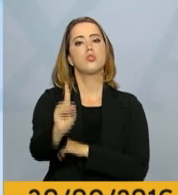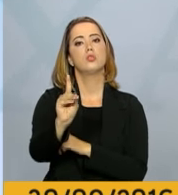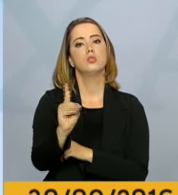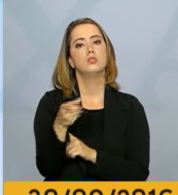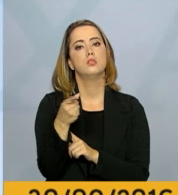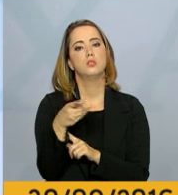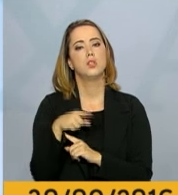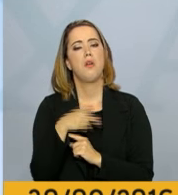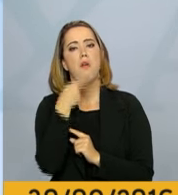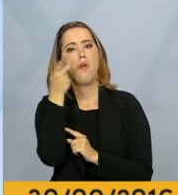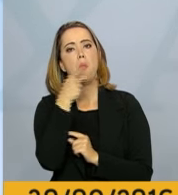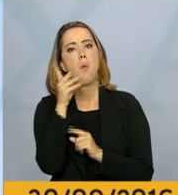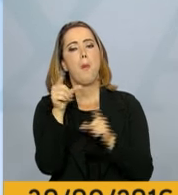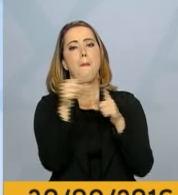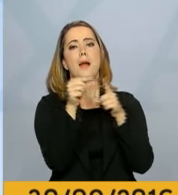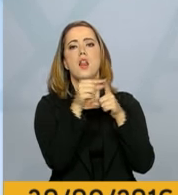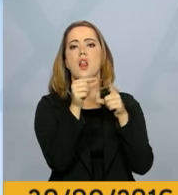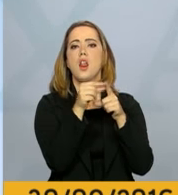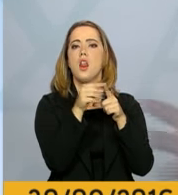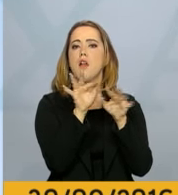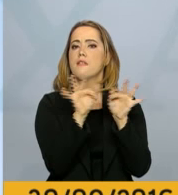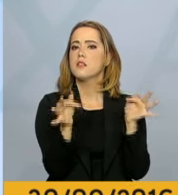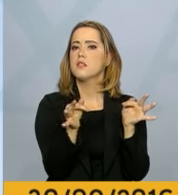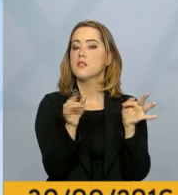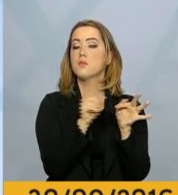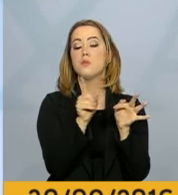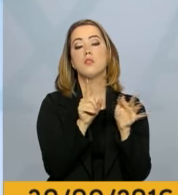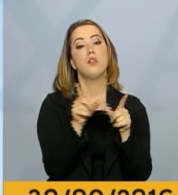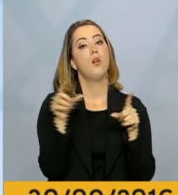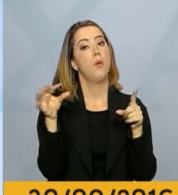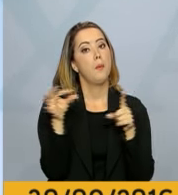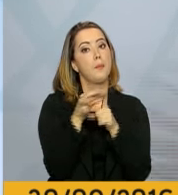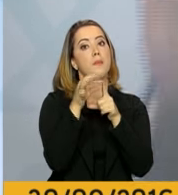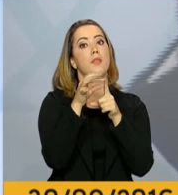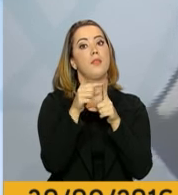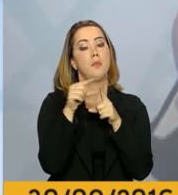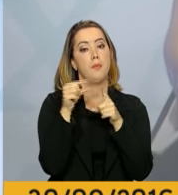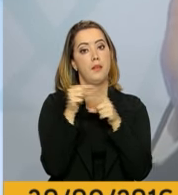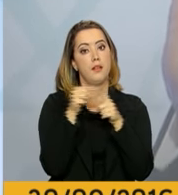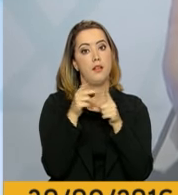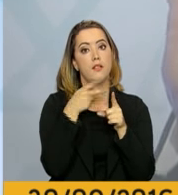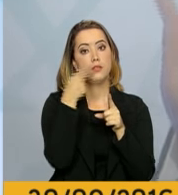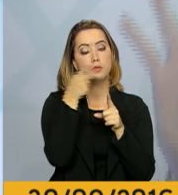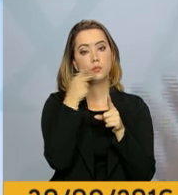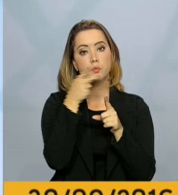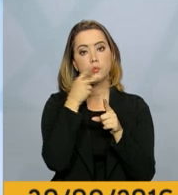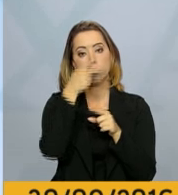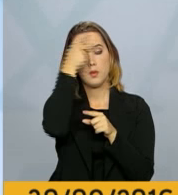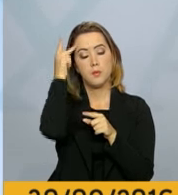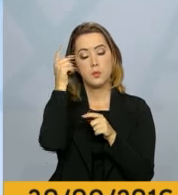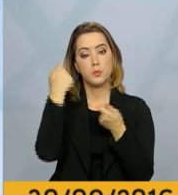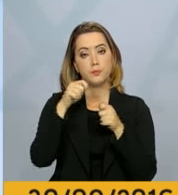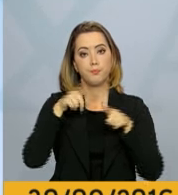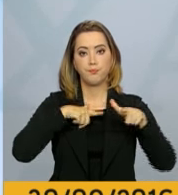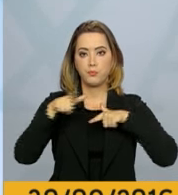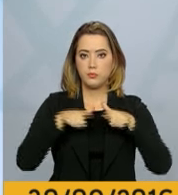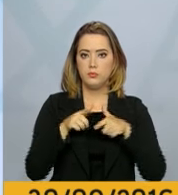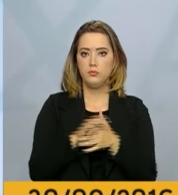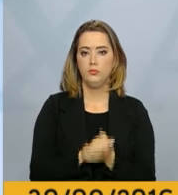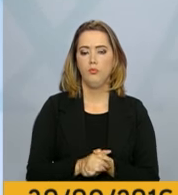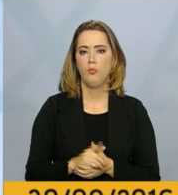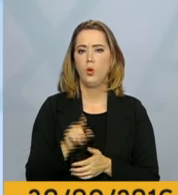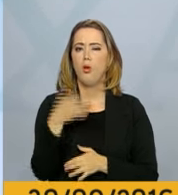nenhuma consistência, mas o fato que não há nada mais indigno do que o desempregado. Ainda há poucos dias, eu conversava com um